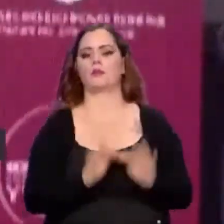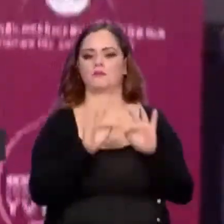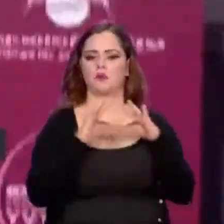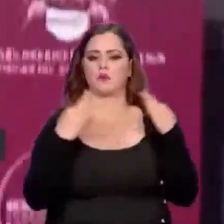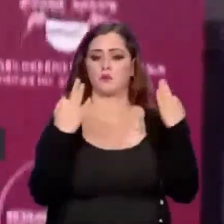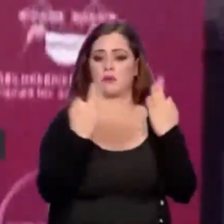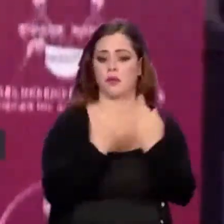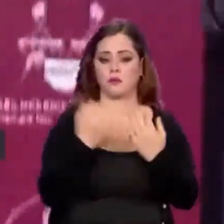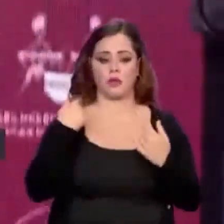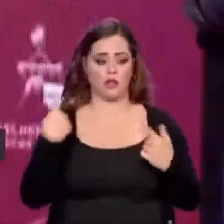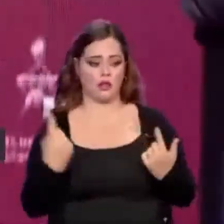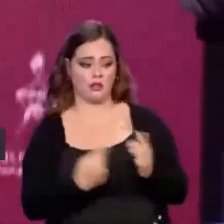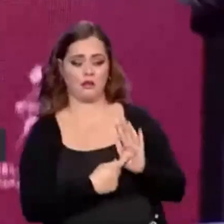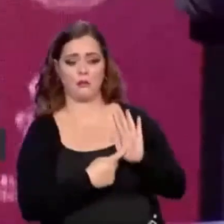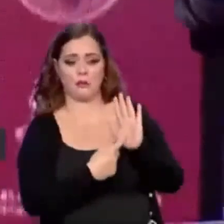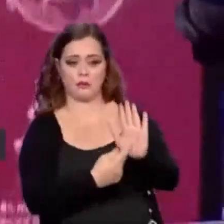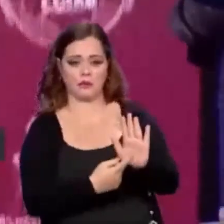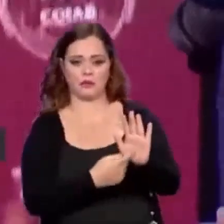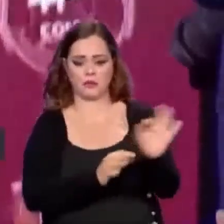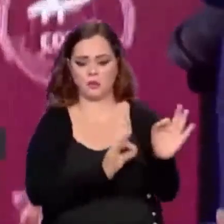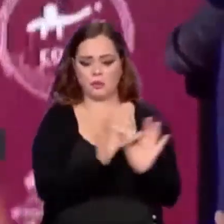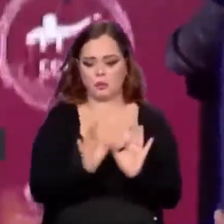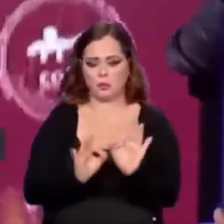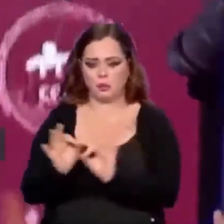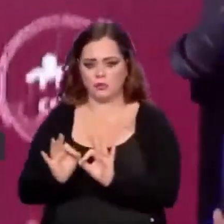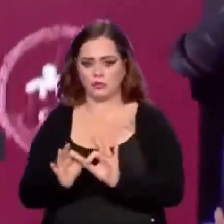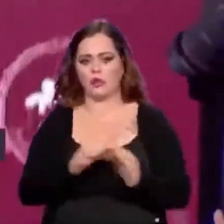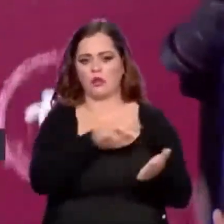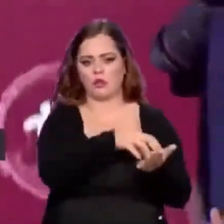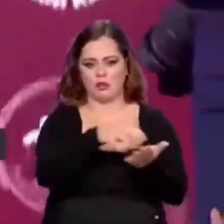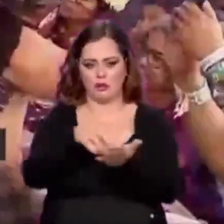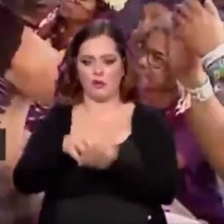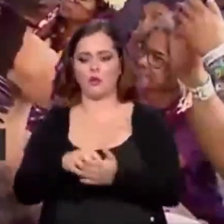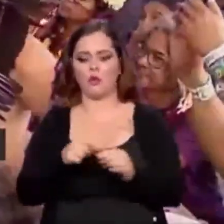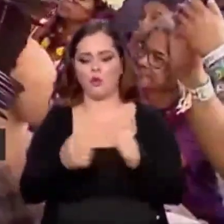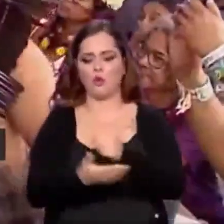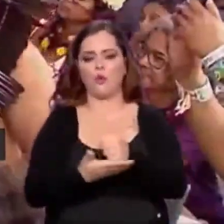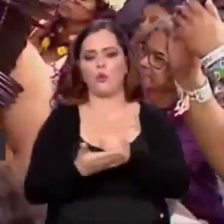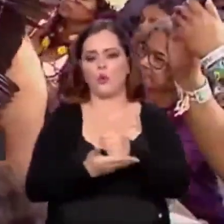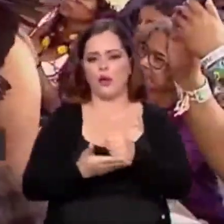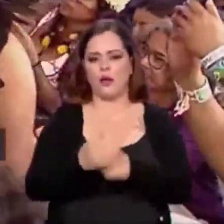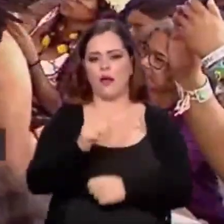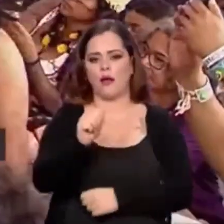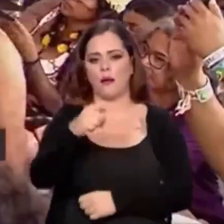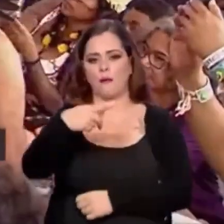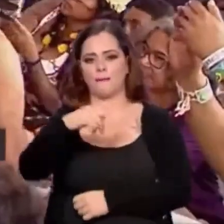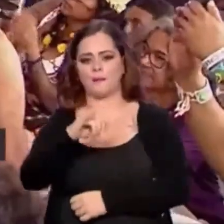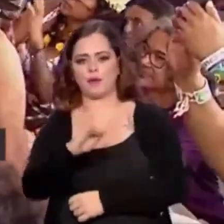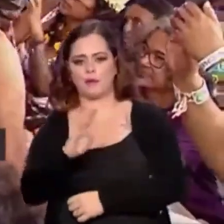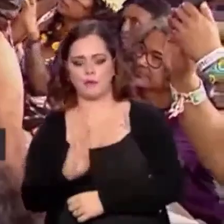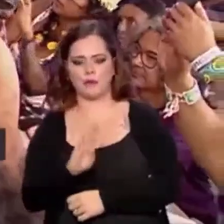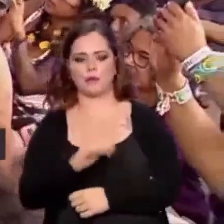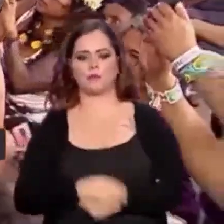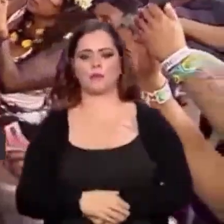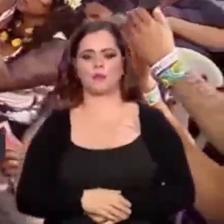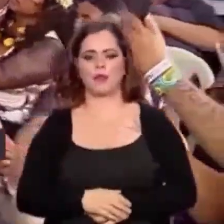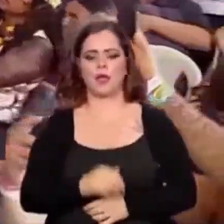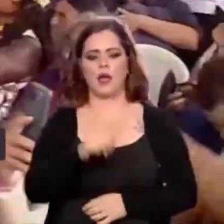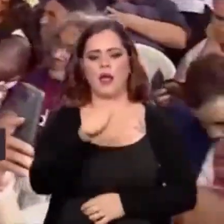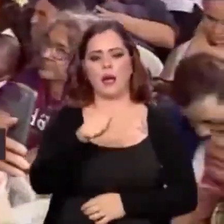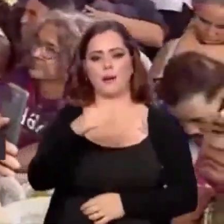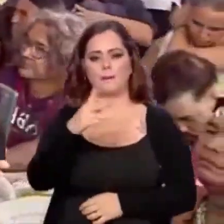aqui representando as organizações regionais de base da APIB, Arpim Sul,